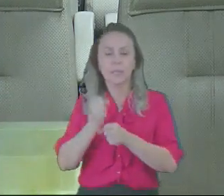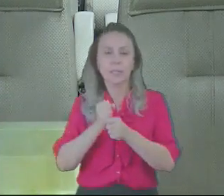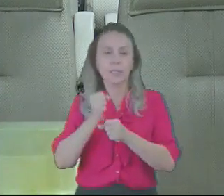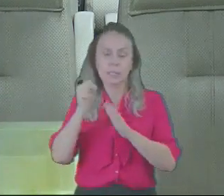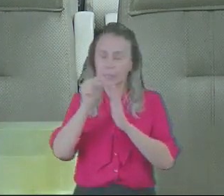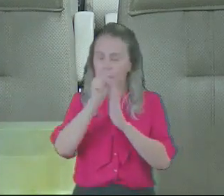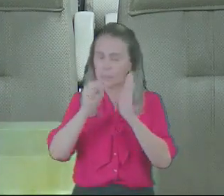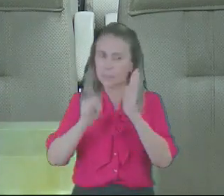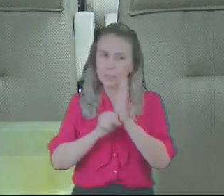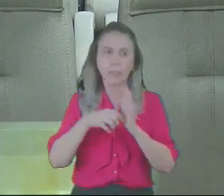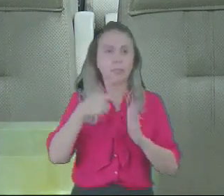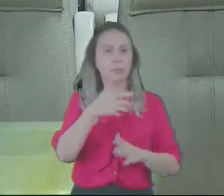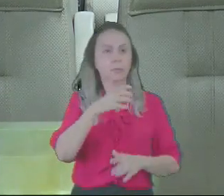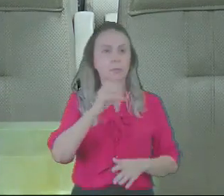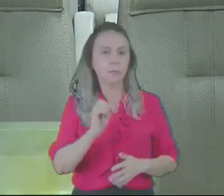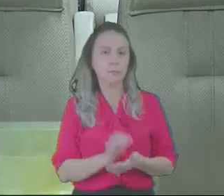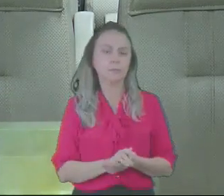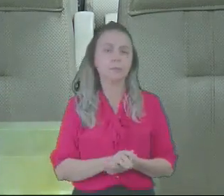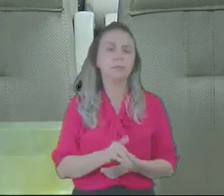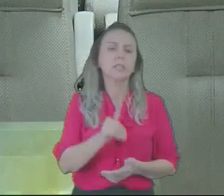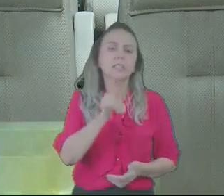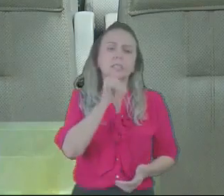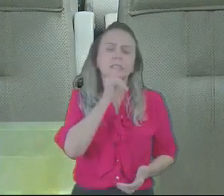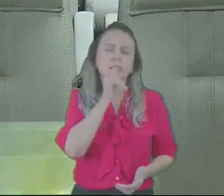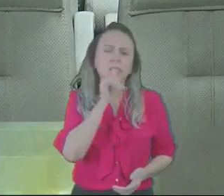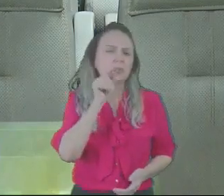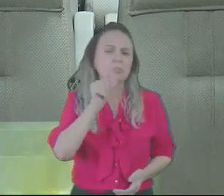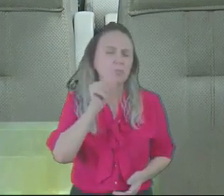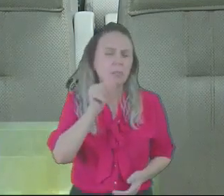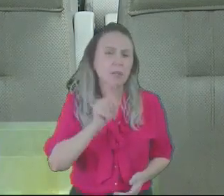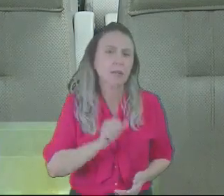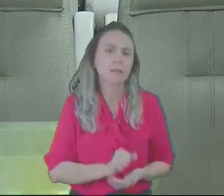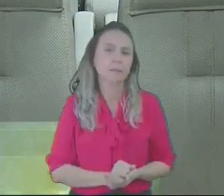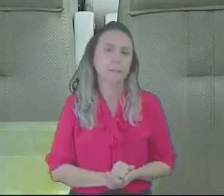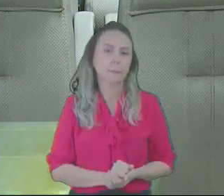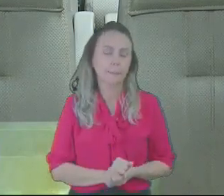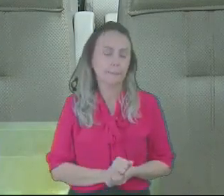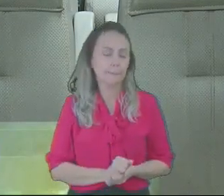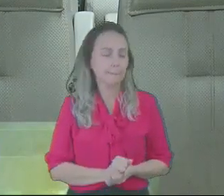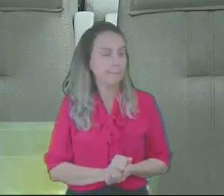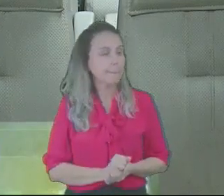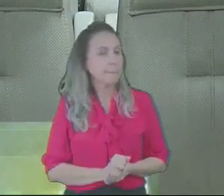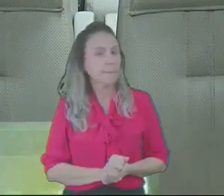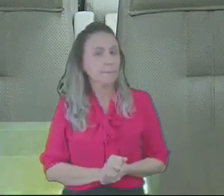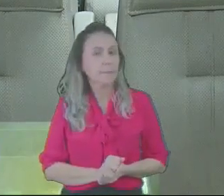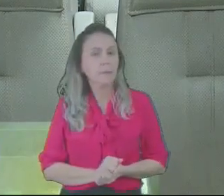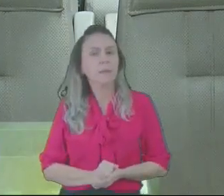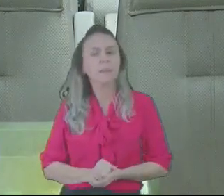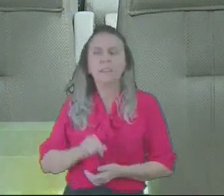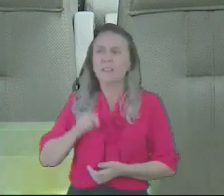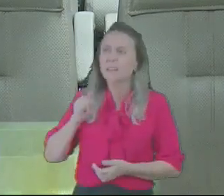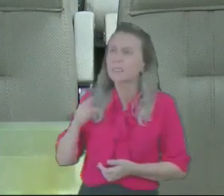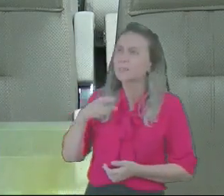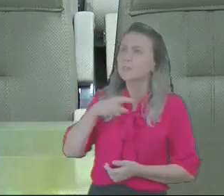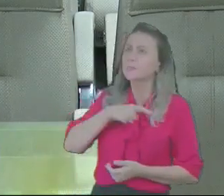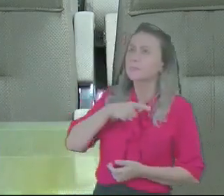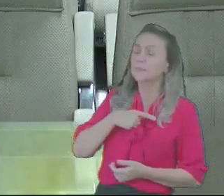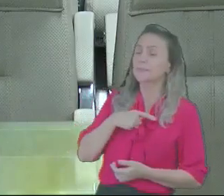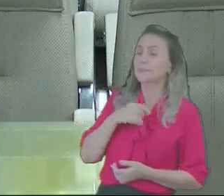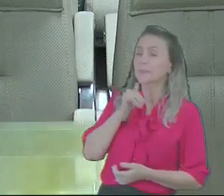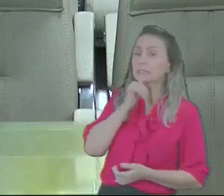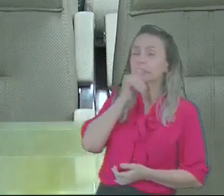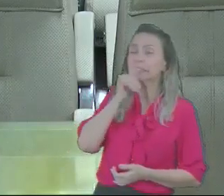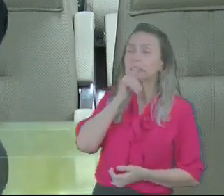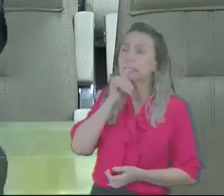Ele disse deixe culpa é um invólucro cheios de motivo e está recheados